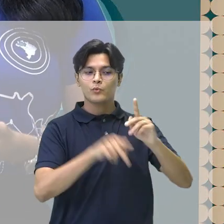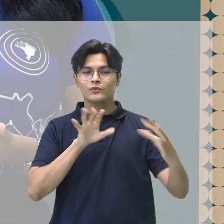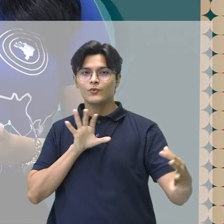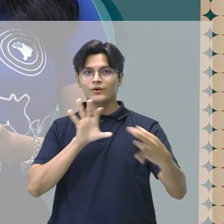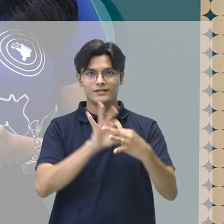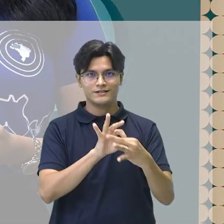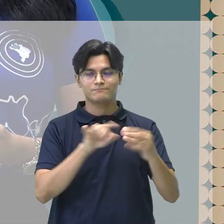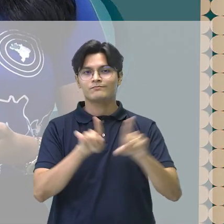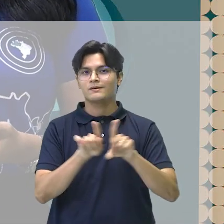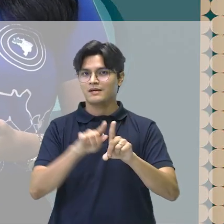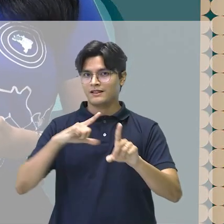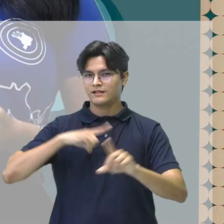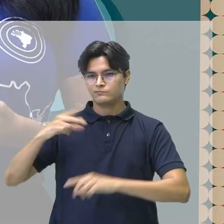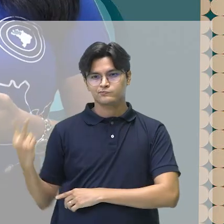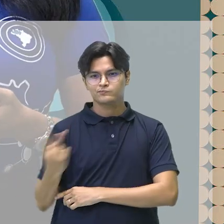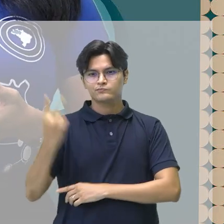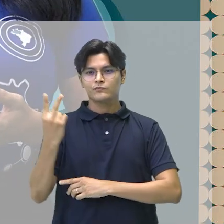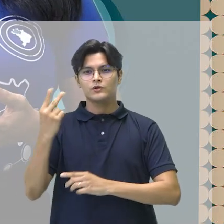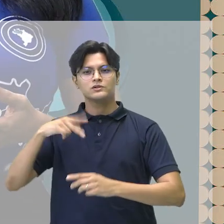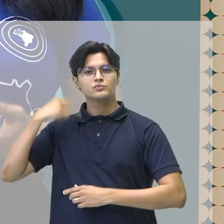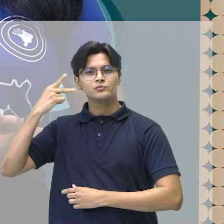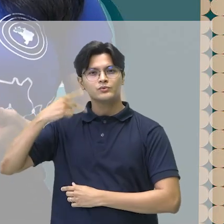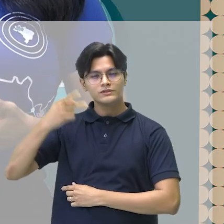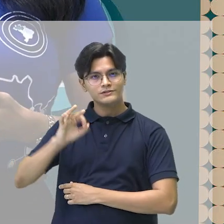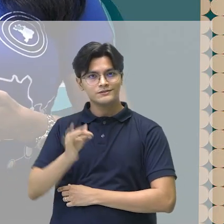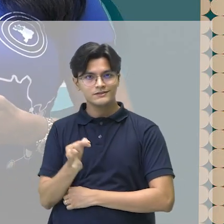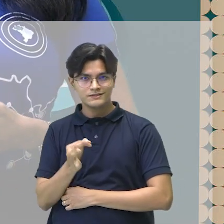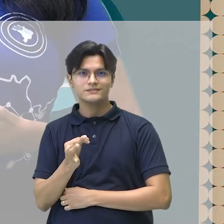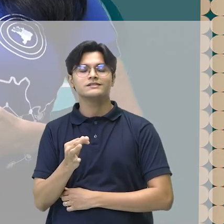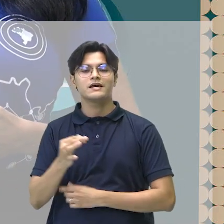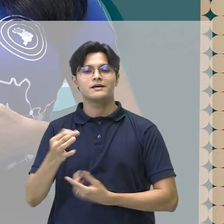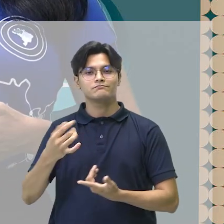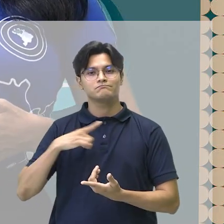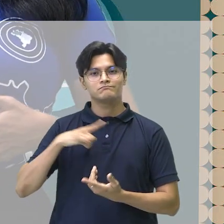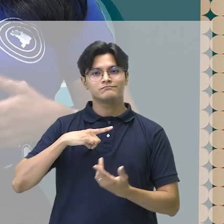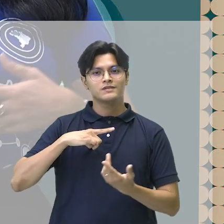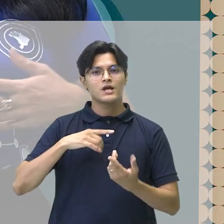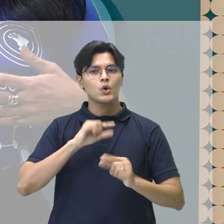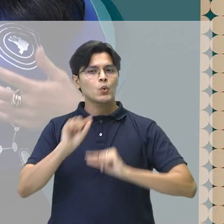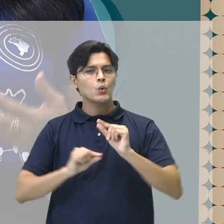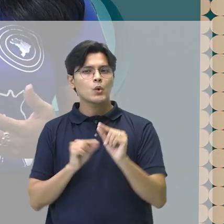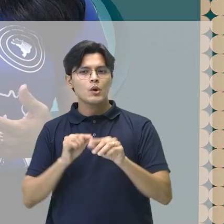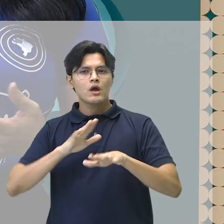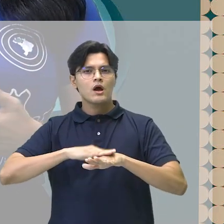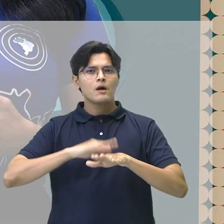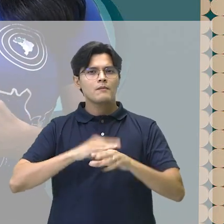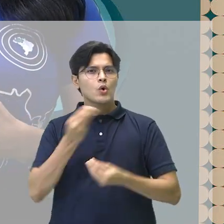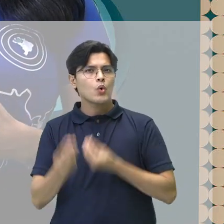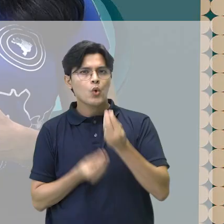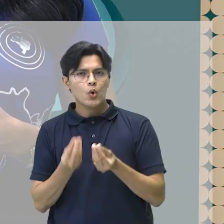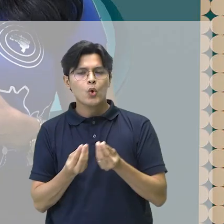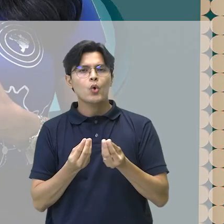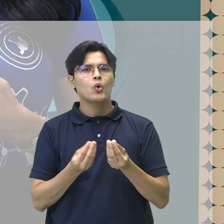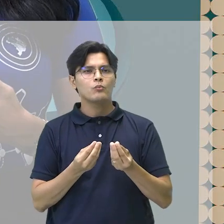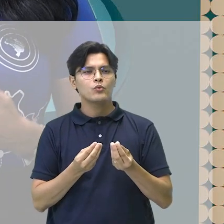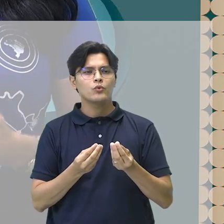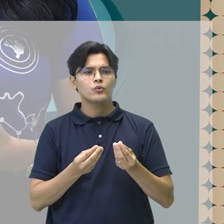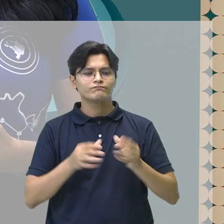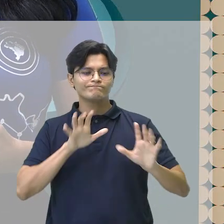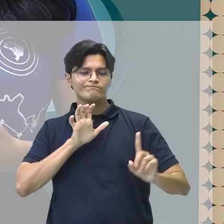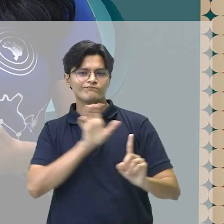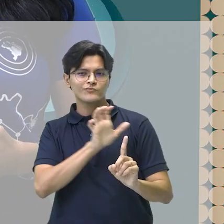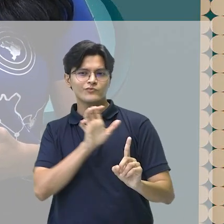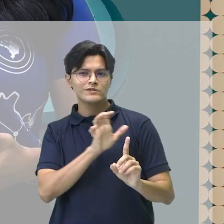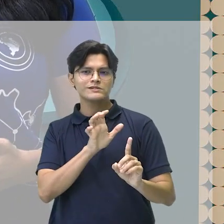valores políticos, que emergem do impacto e da posição da obra diante das dinâmicas de poder e das